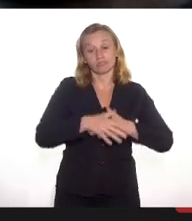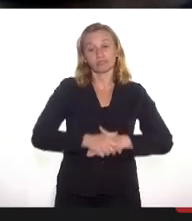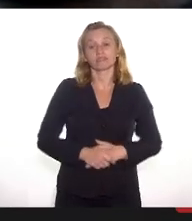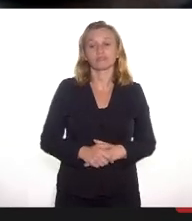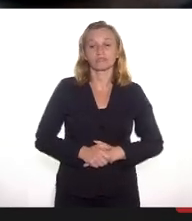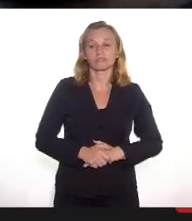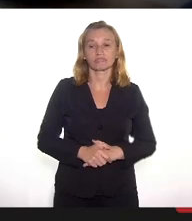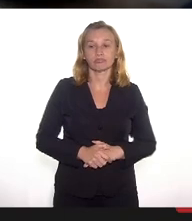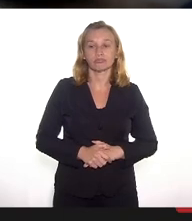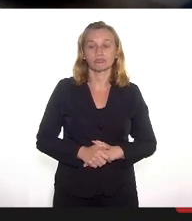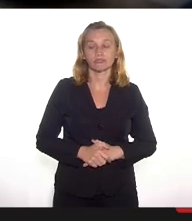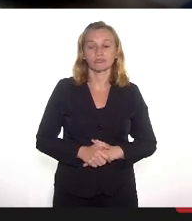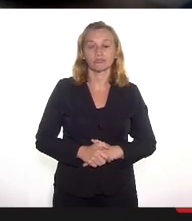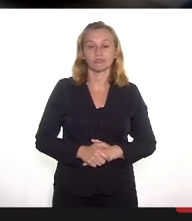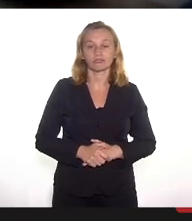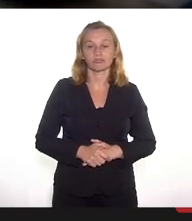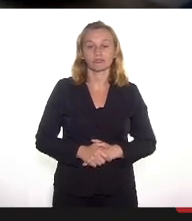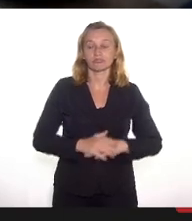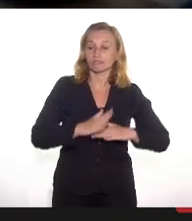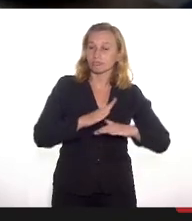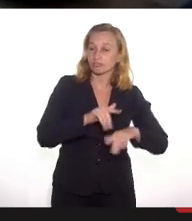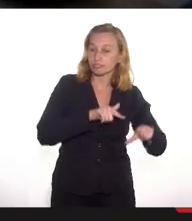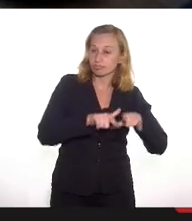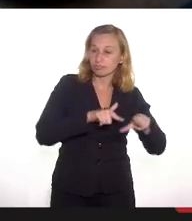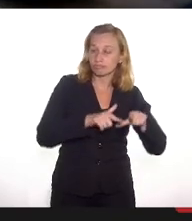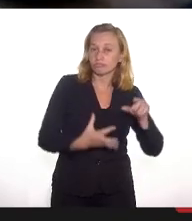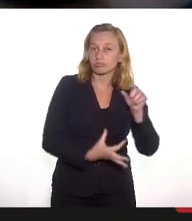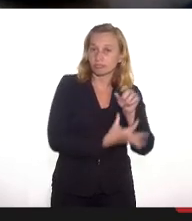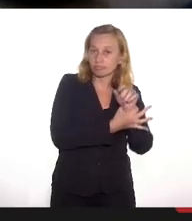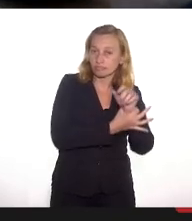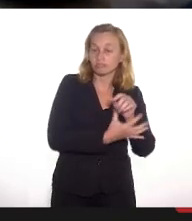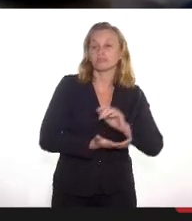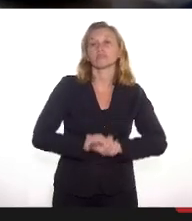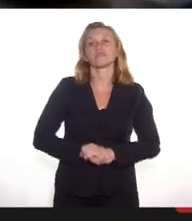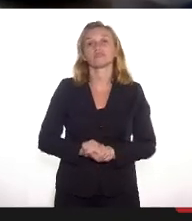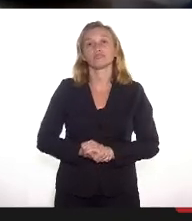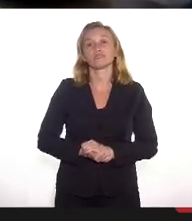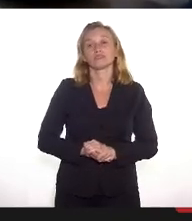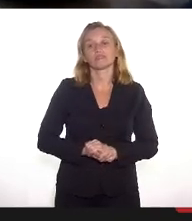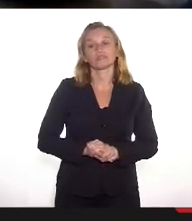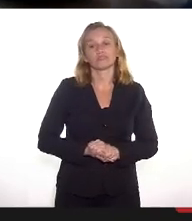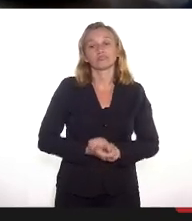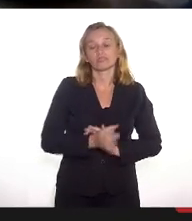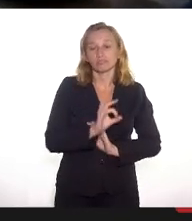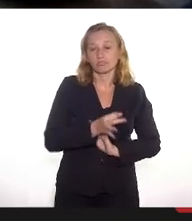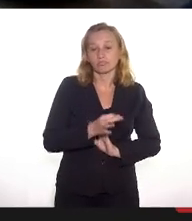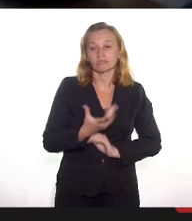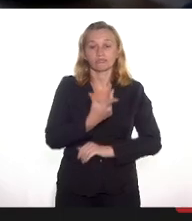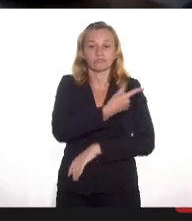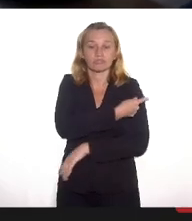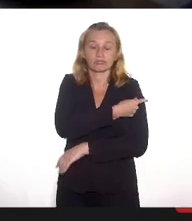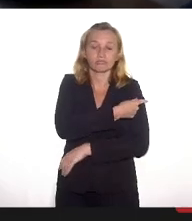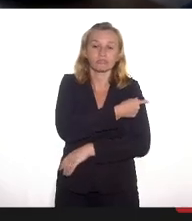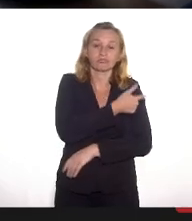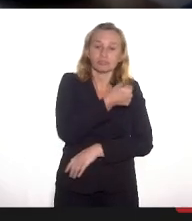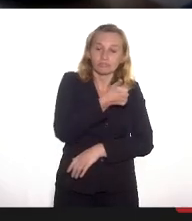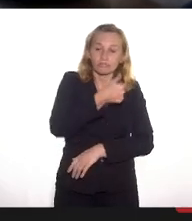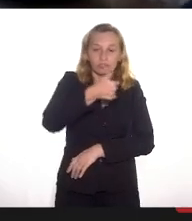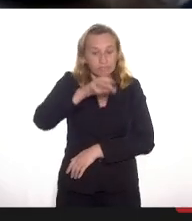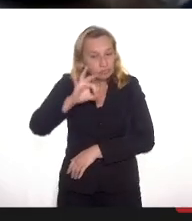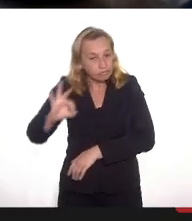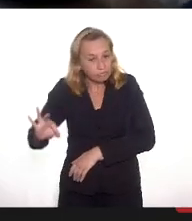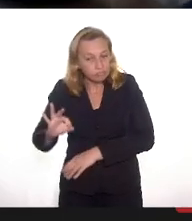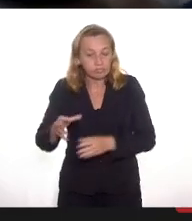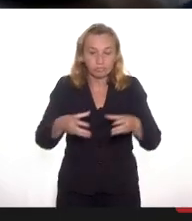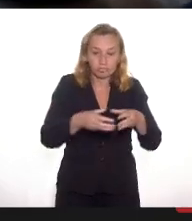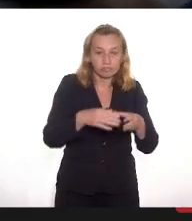nos trabalhadores da segurança mas garantindo que fosse vacinar 100% deixar